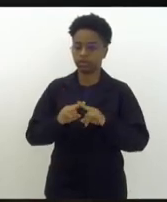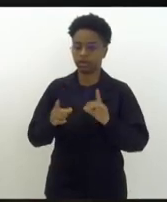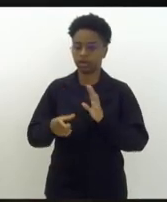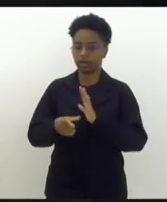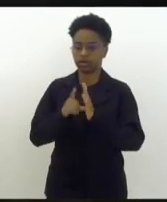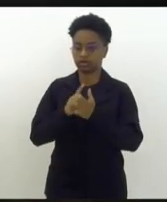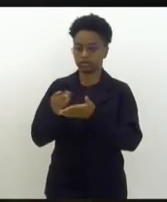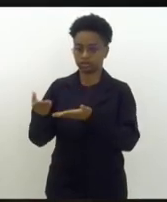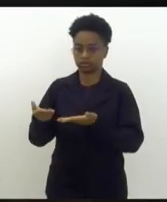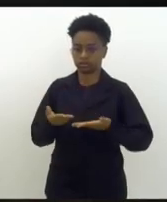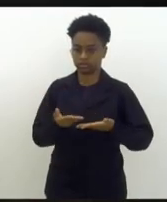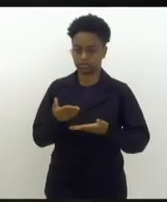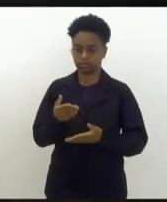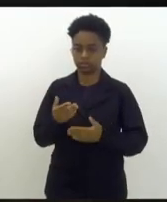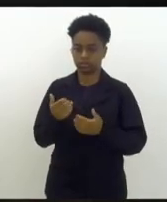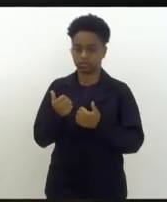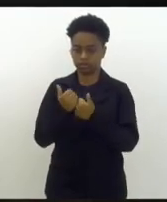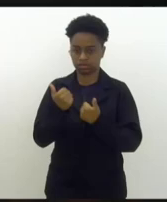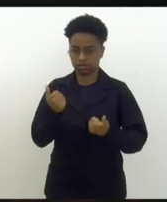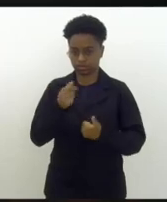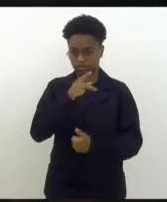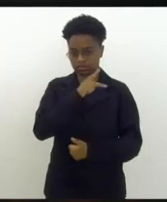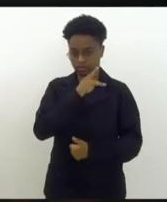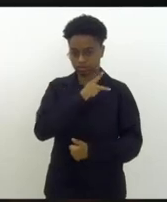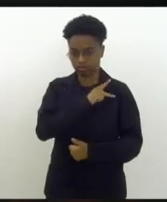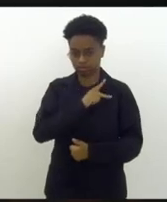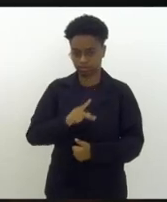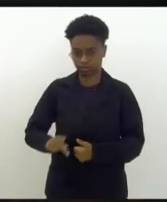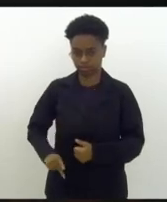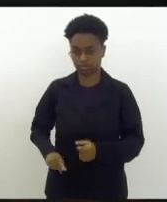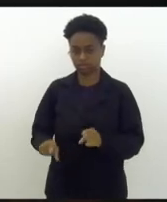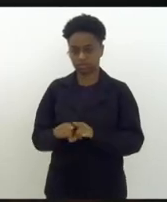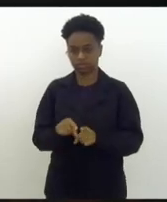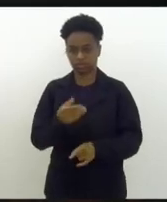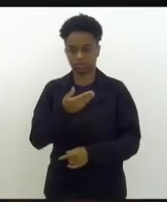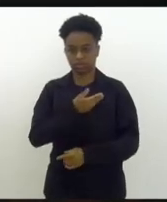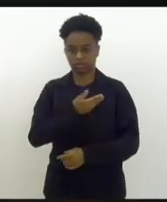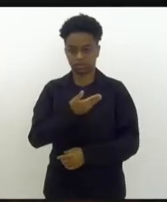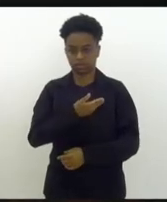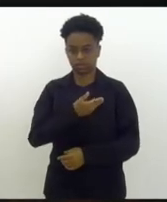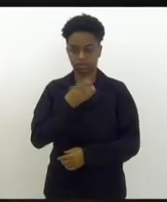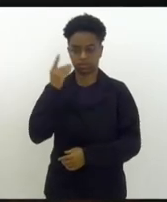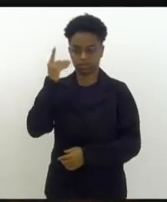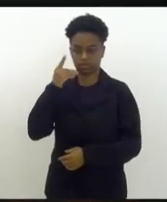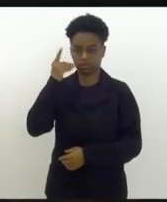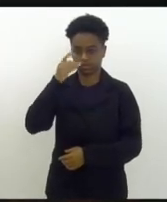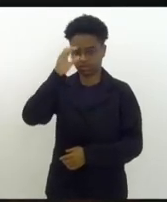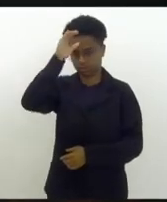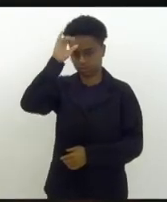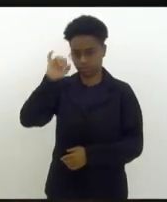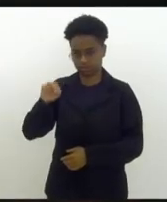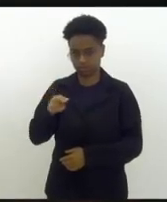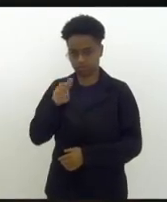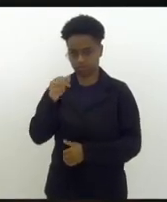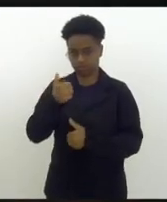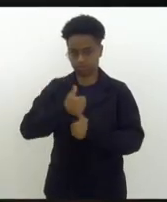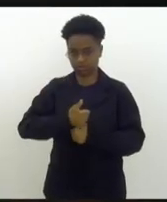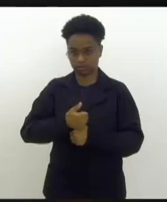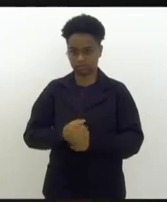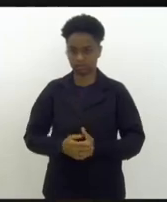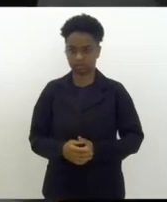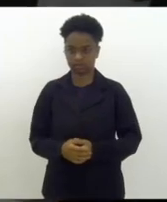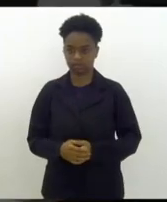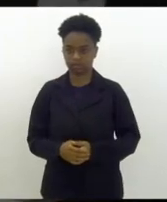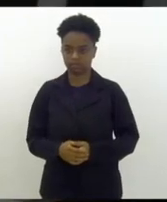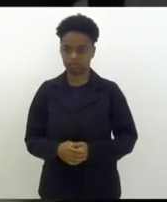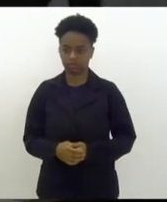a minha querida vice-presidente e a amiga deputada tia Ju por favor para assumir os